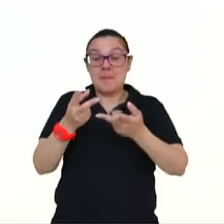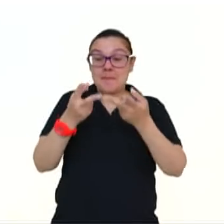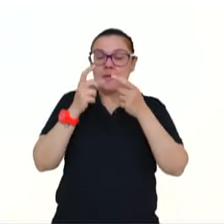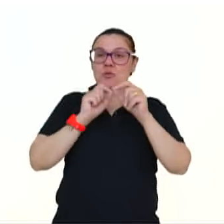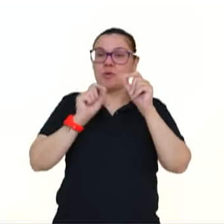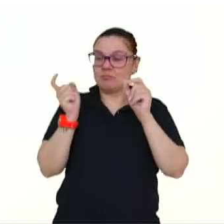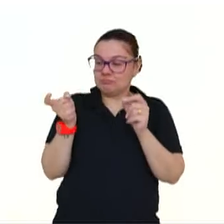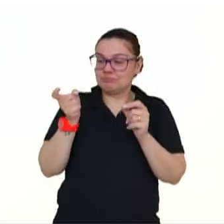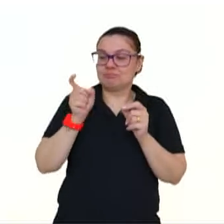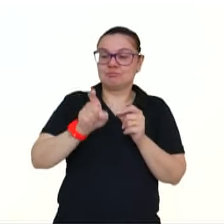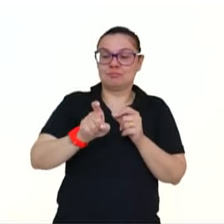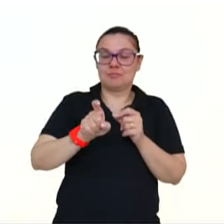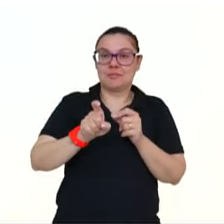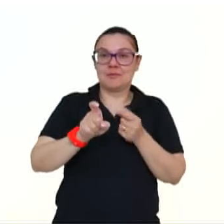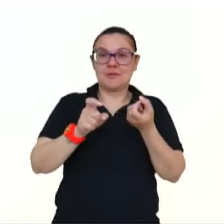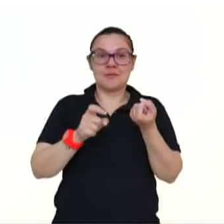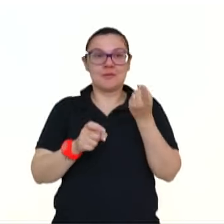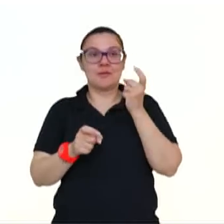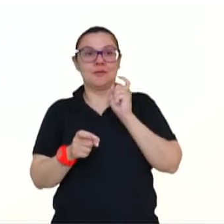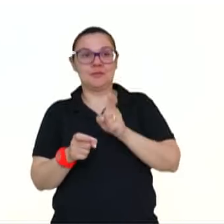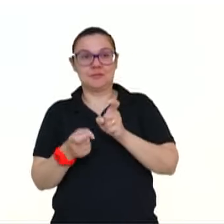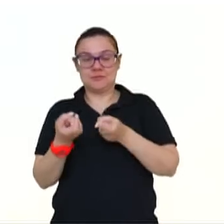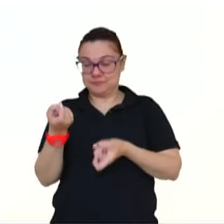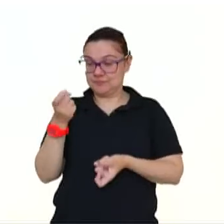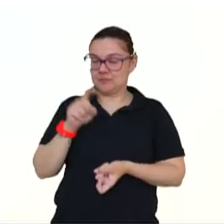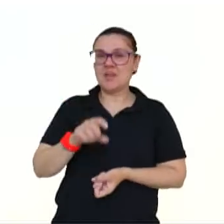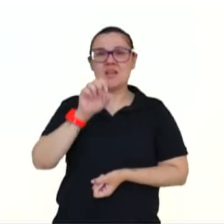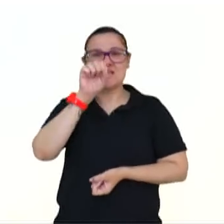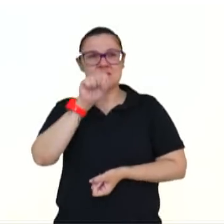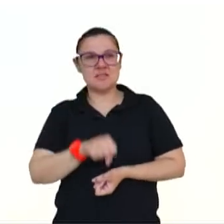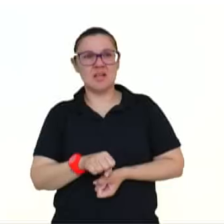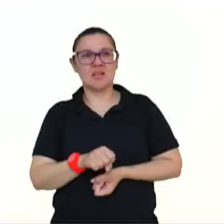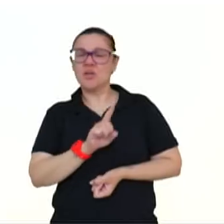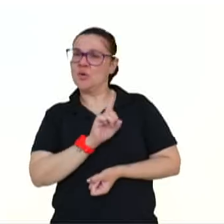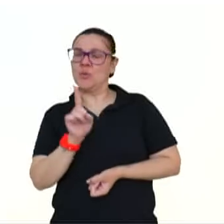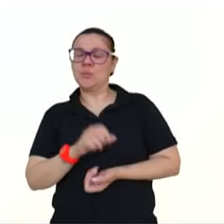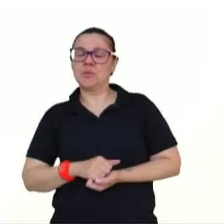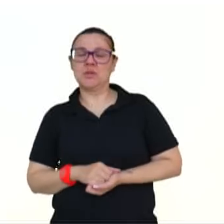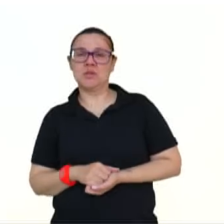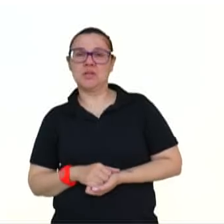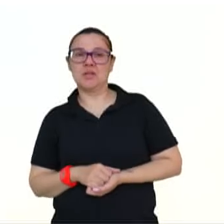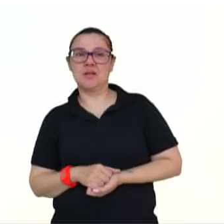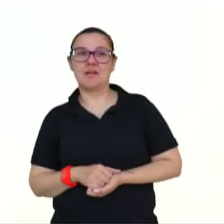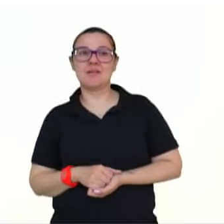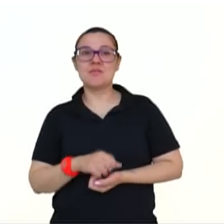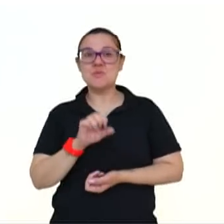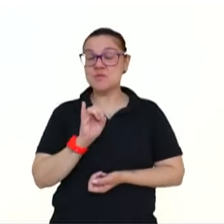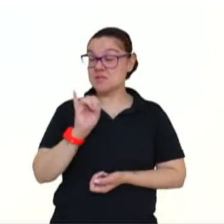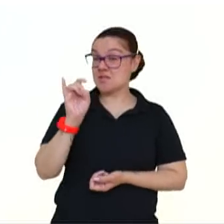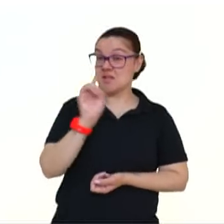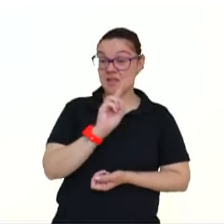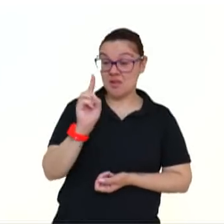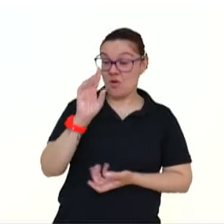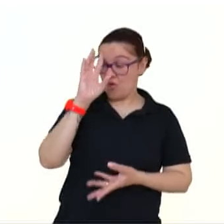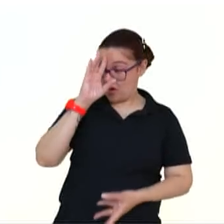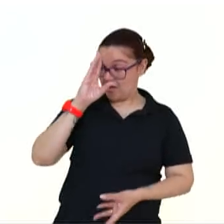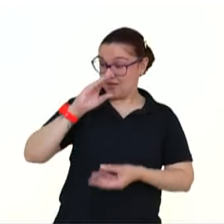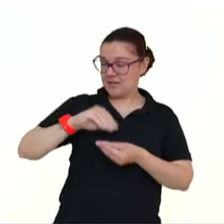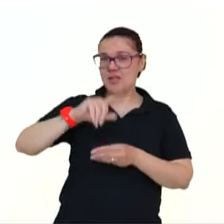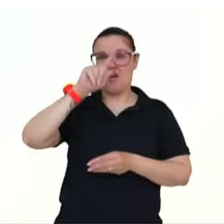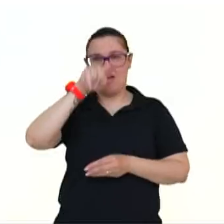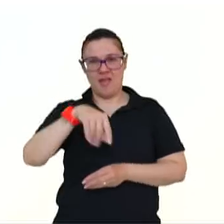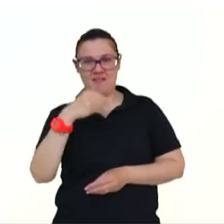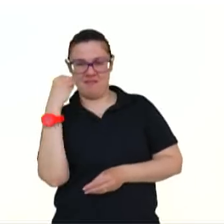obrigatoriamente clicar nos hiperlinks apresentados? Se não fizer isso, o entendimento do